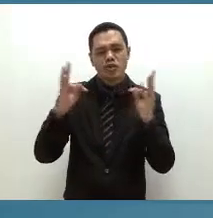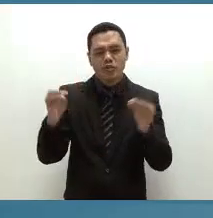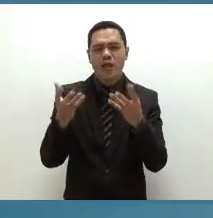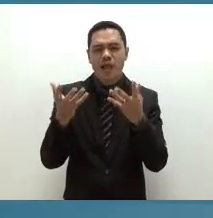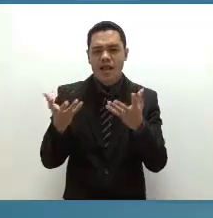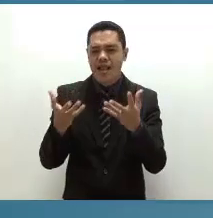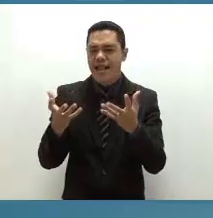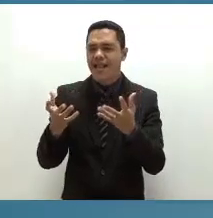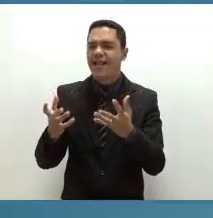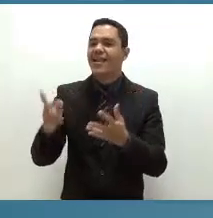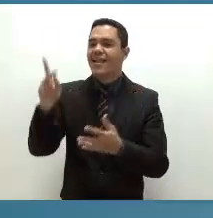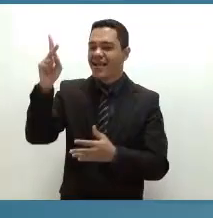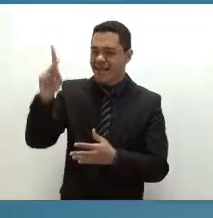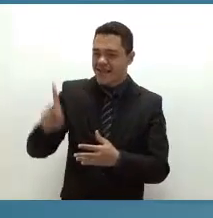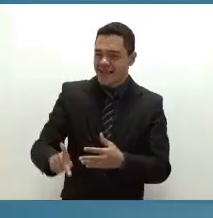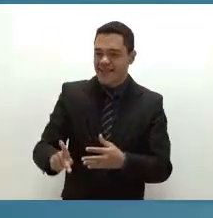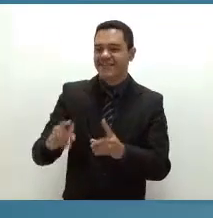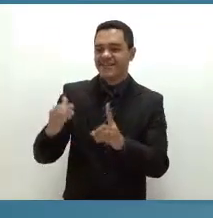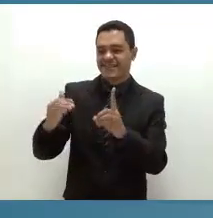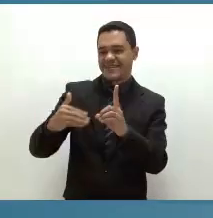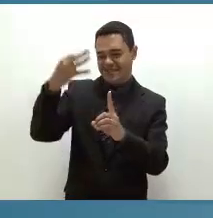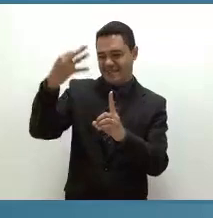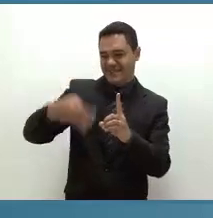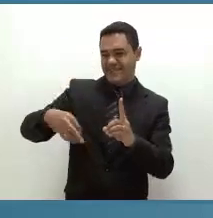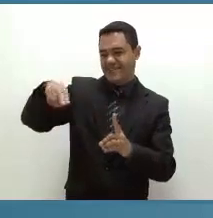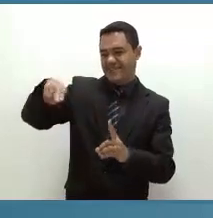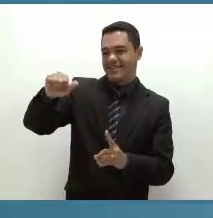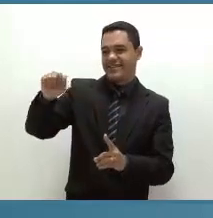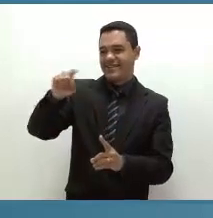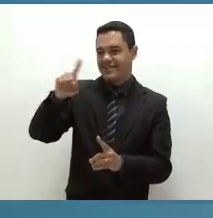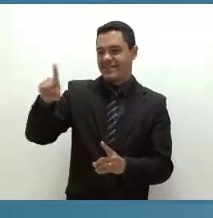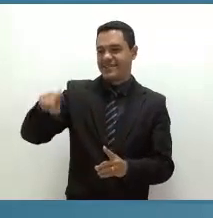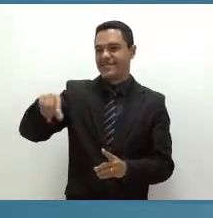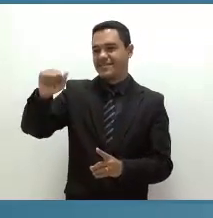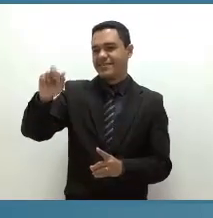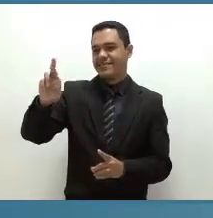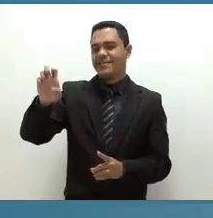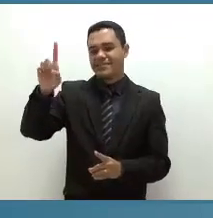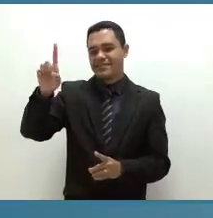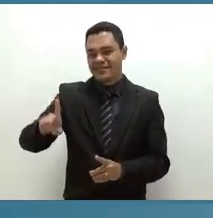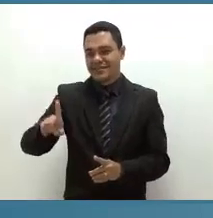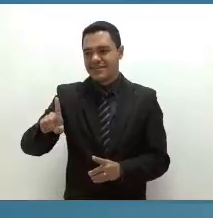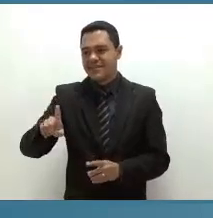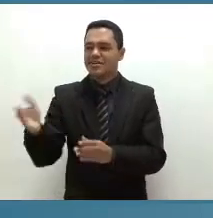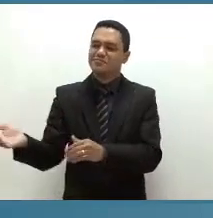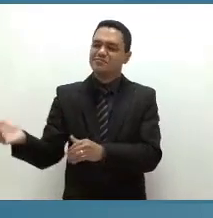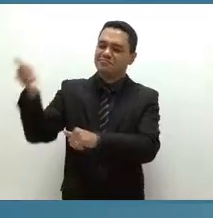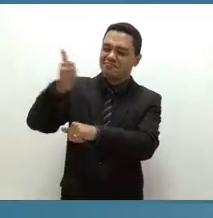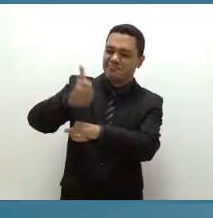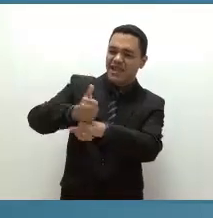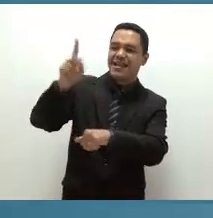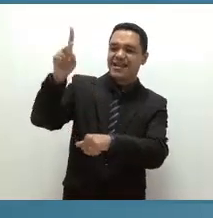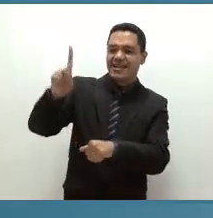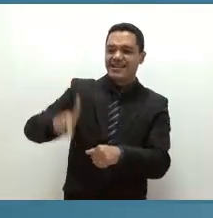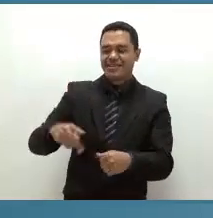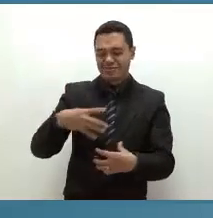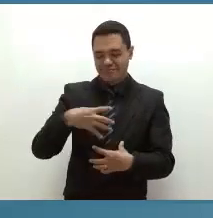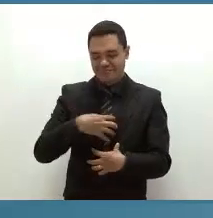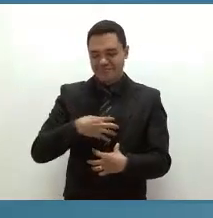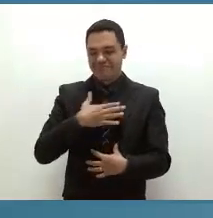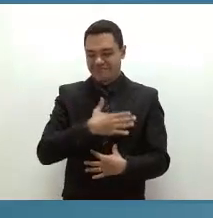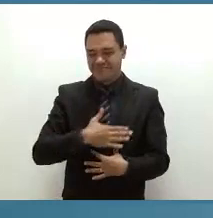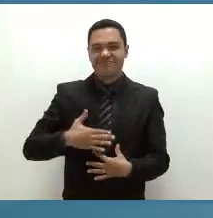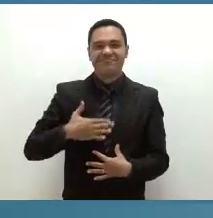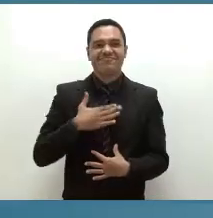como presidente. Tanto que foi externado aqui. Eu endosso e já quero também